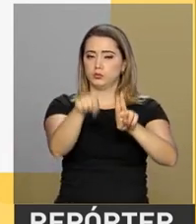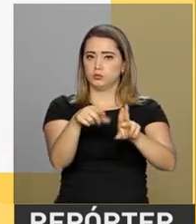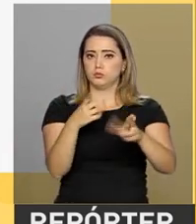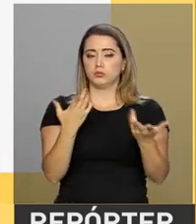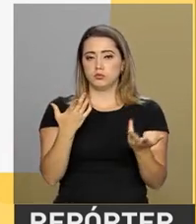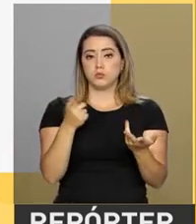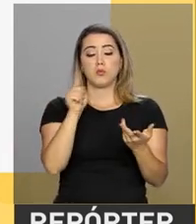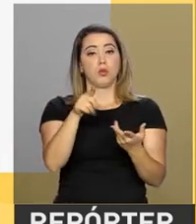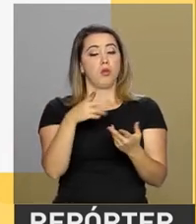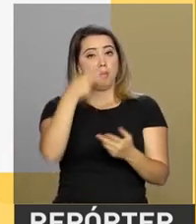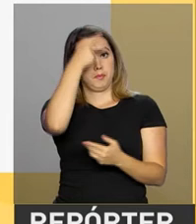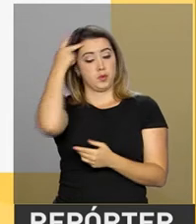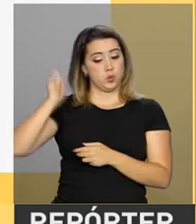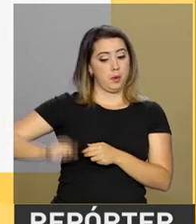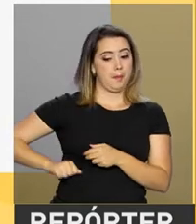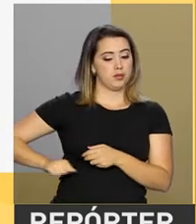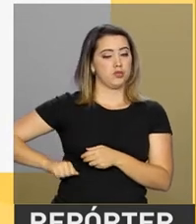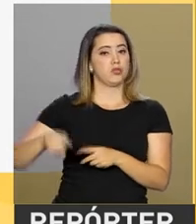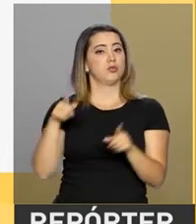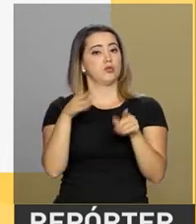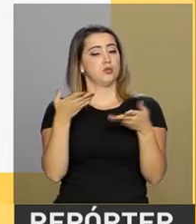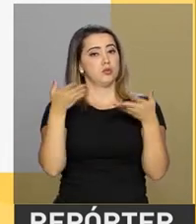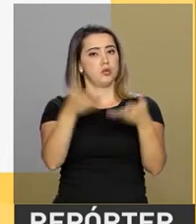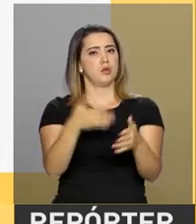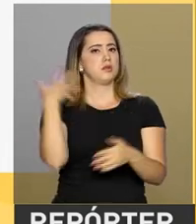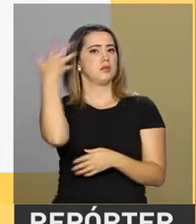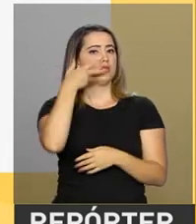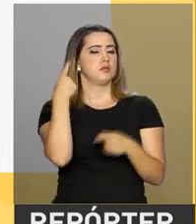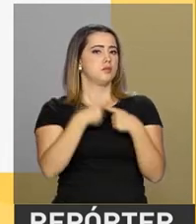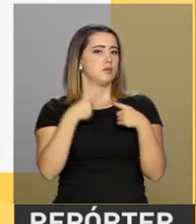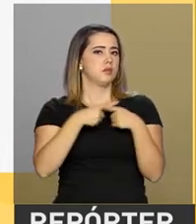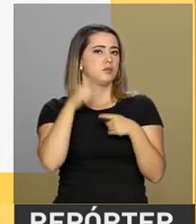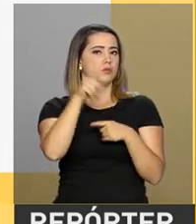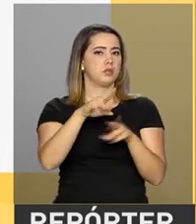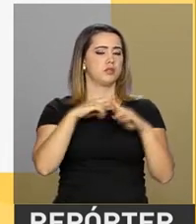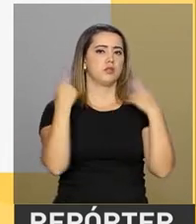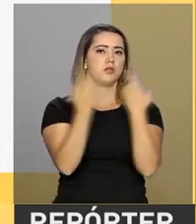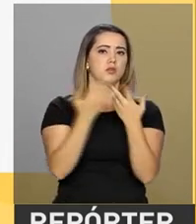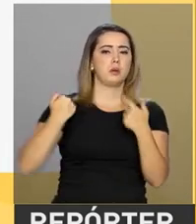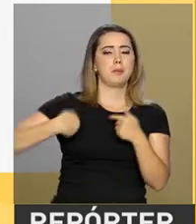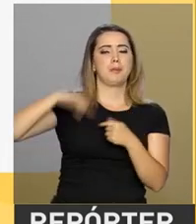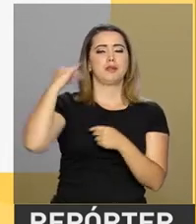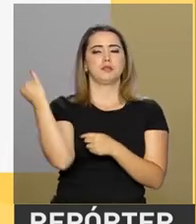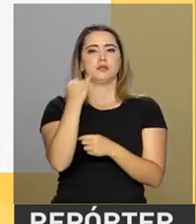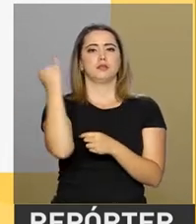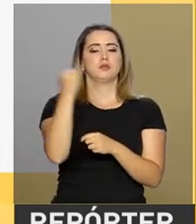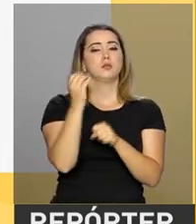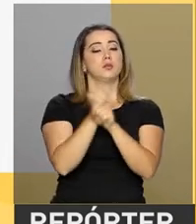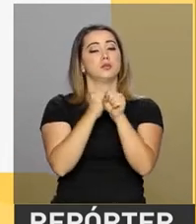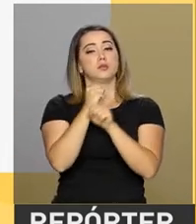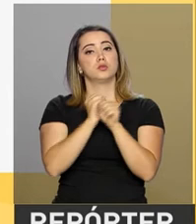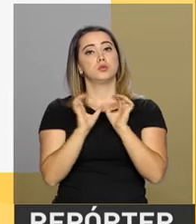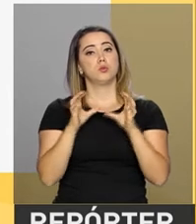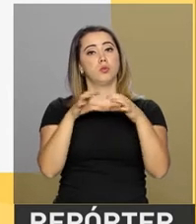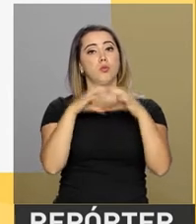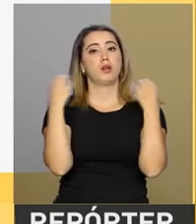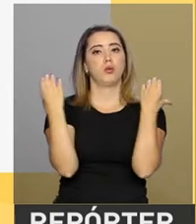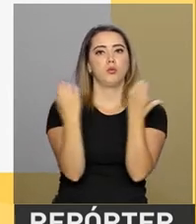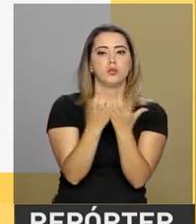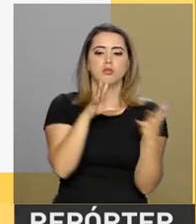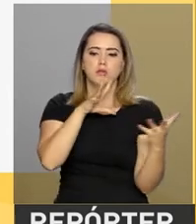unidas o embaixador eugenio vargas garcia explica porque esta é a reunião mais importante do ano para a comunidade internacional